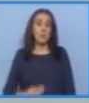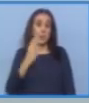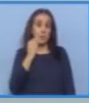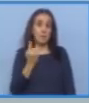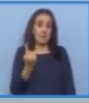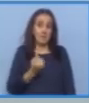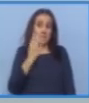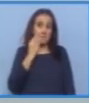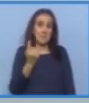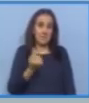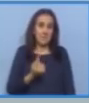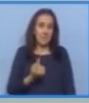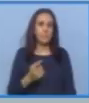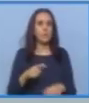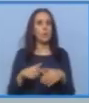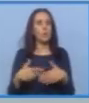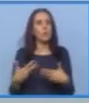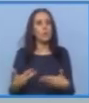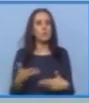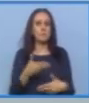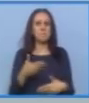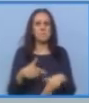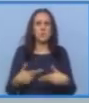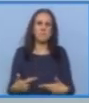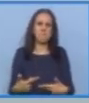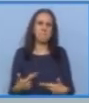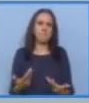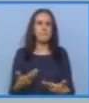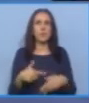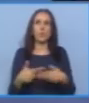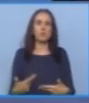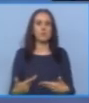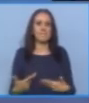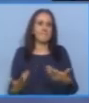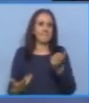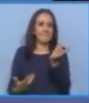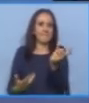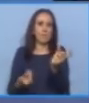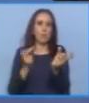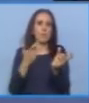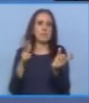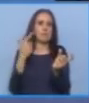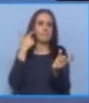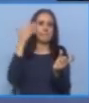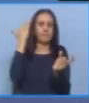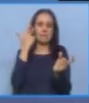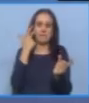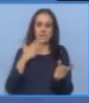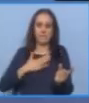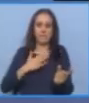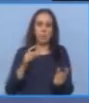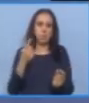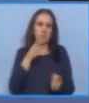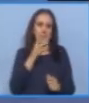haver. Hoje estamos numa fase... Hoje, talvez, estas palavras, hoje, se tivesse vivido há 100 anos, talvez dissesse o